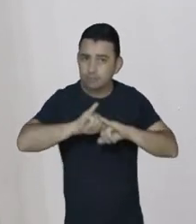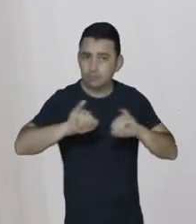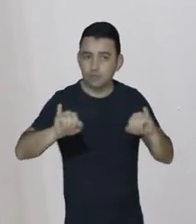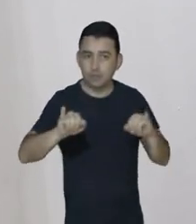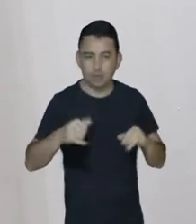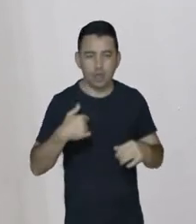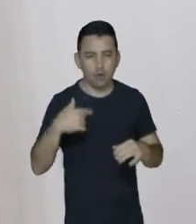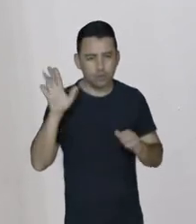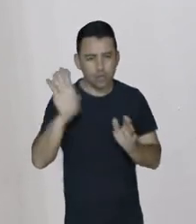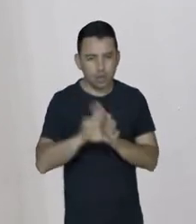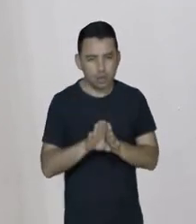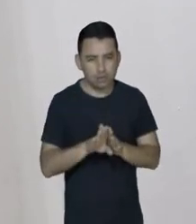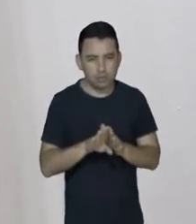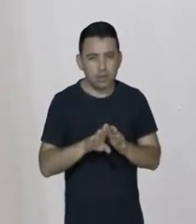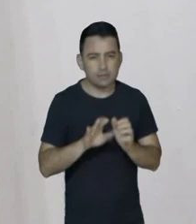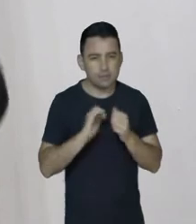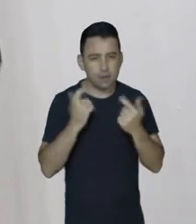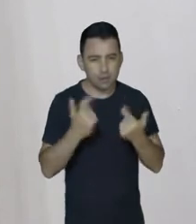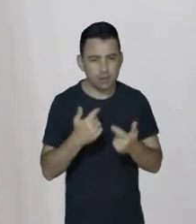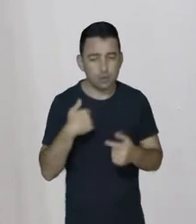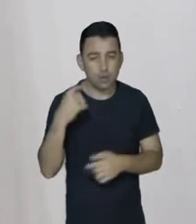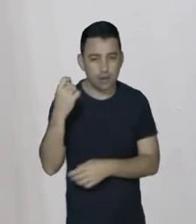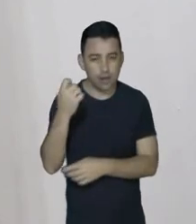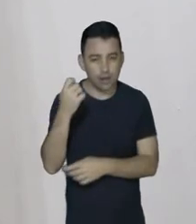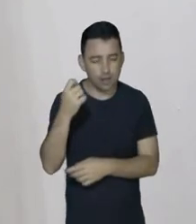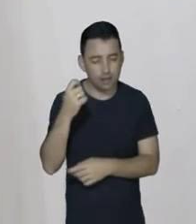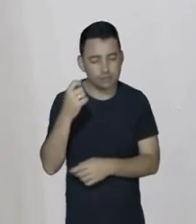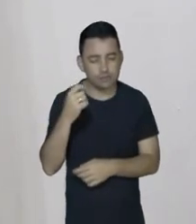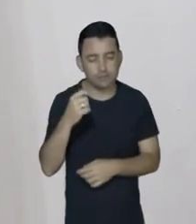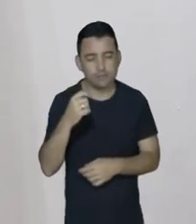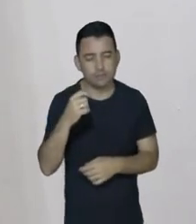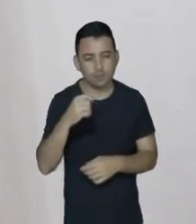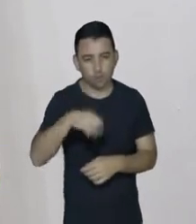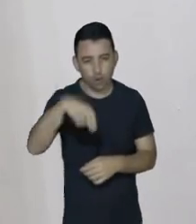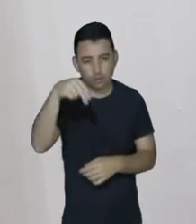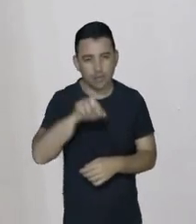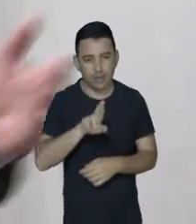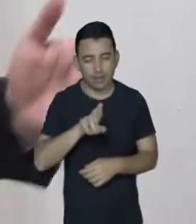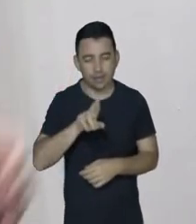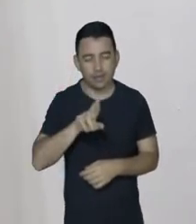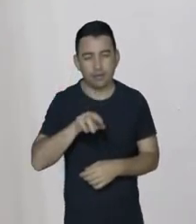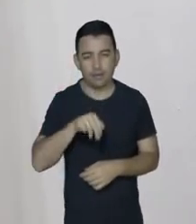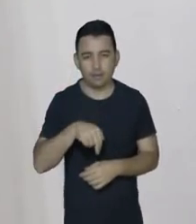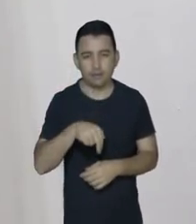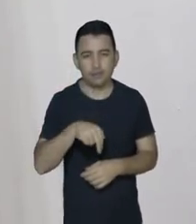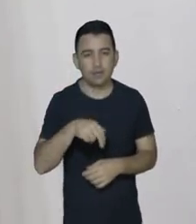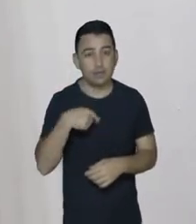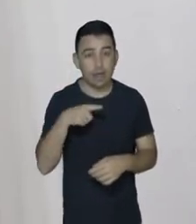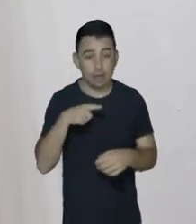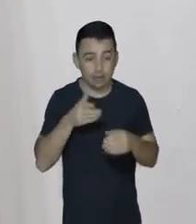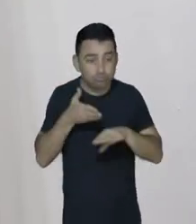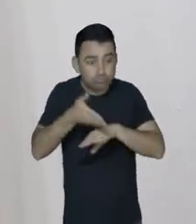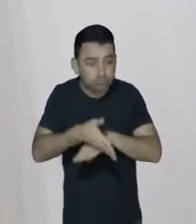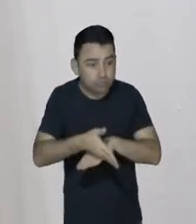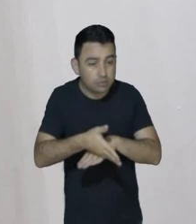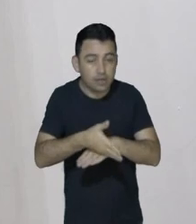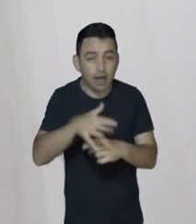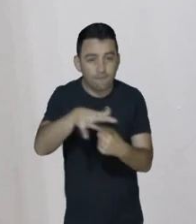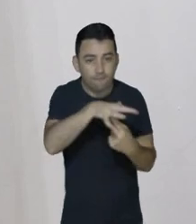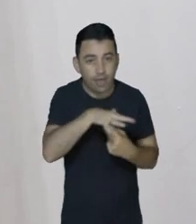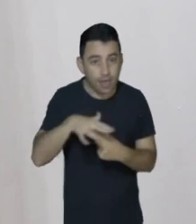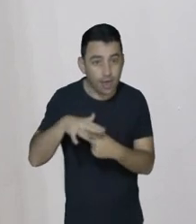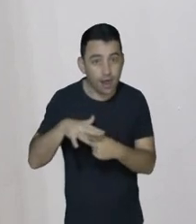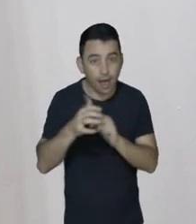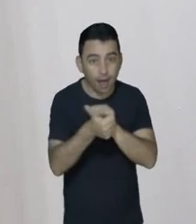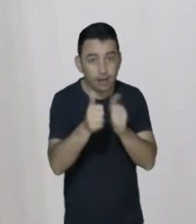por exemplo, do Rio Grande do Norte, no dia que eu cheguei lá, no hall da entrada tinha uma feira de artes, porque uma vez por mês